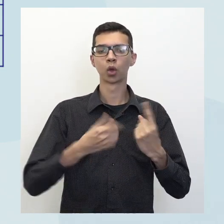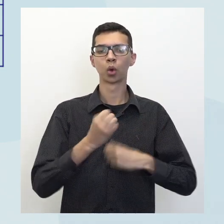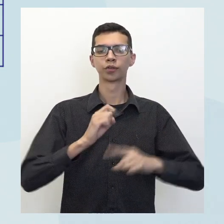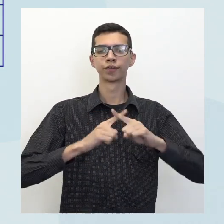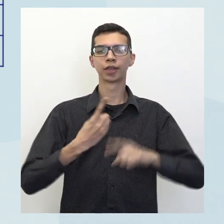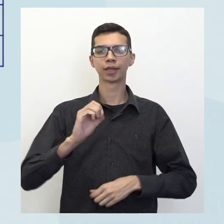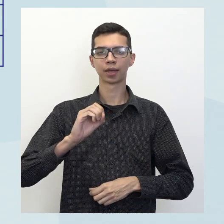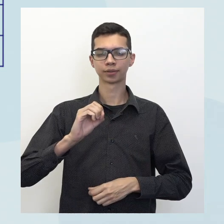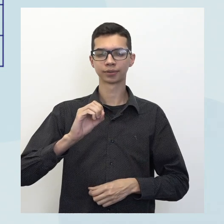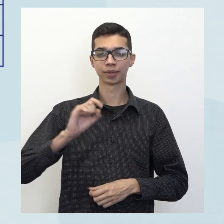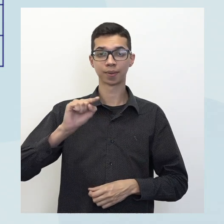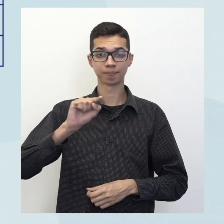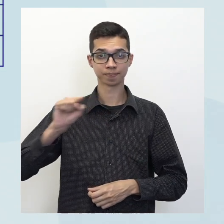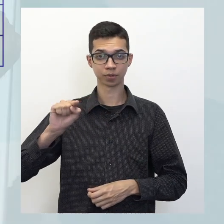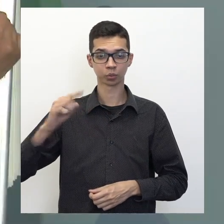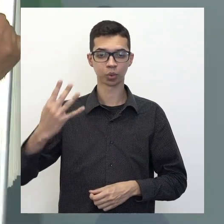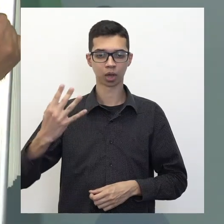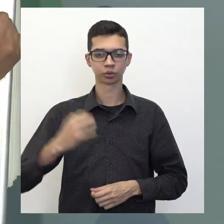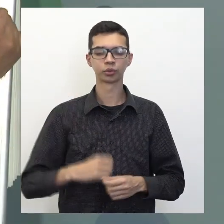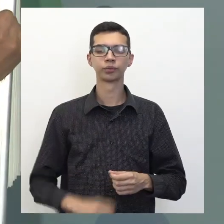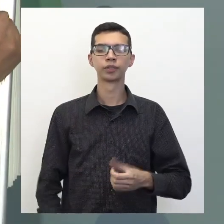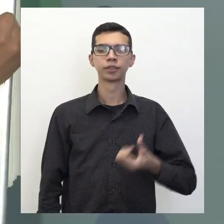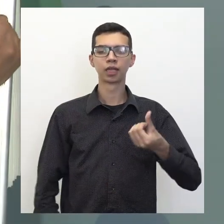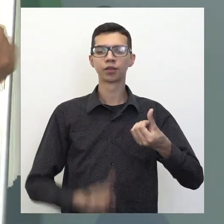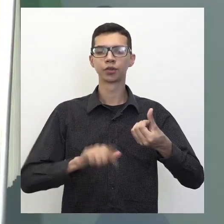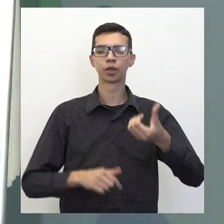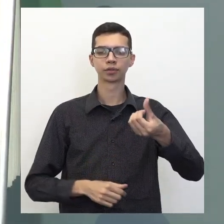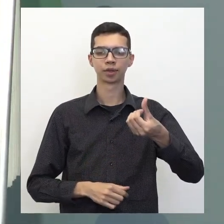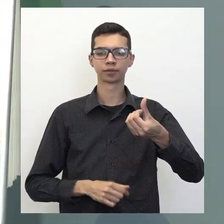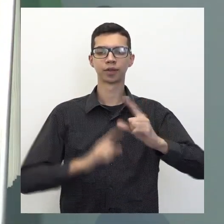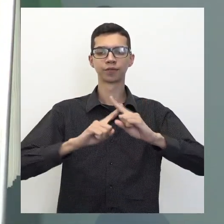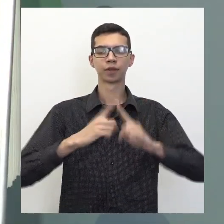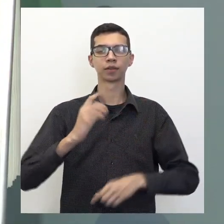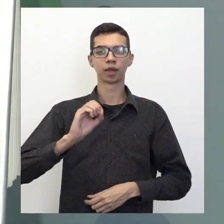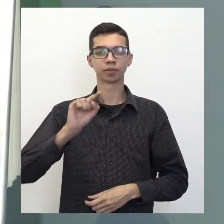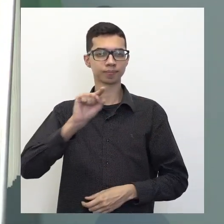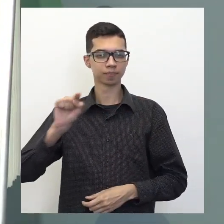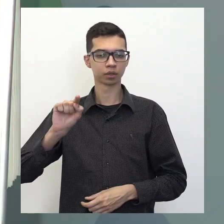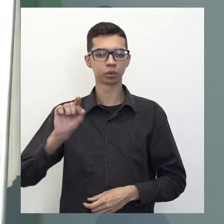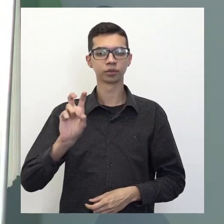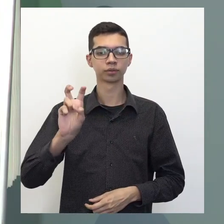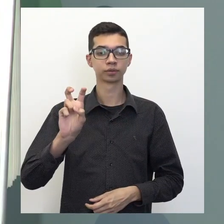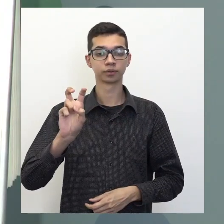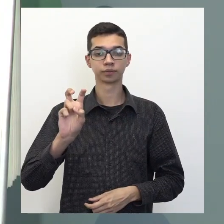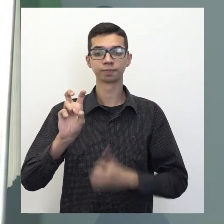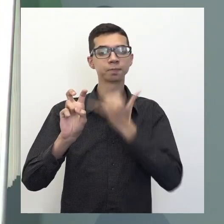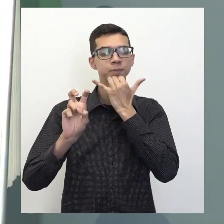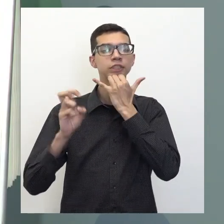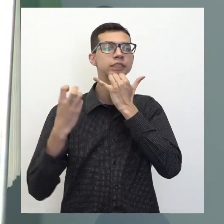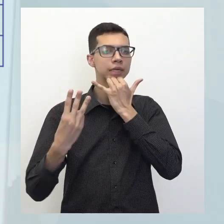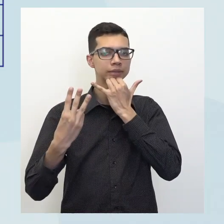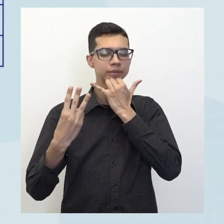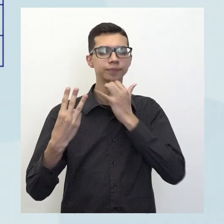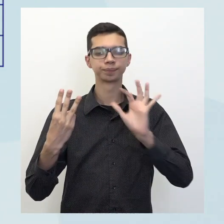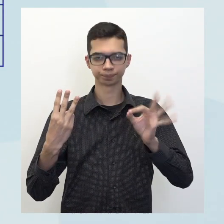6,6 vezes 10 a menos 5. Menos 5. Então, tá. A pergunta A qual que é? Qual dos